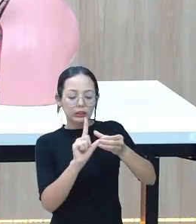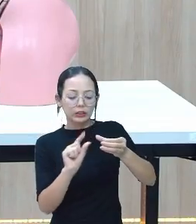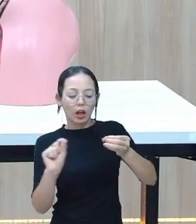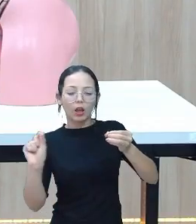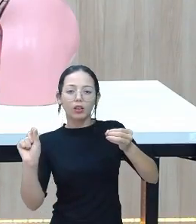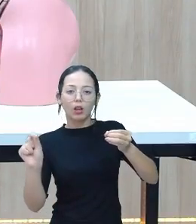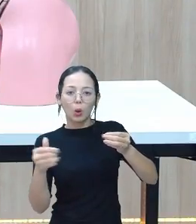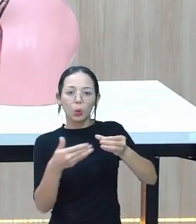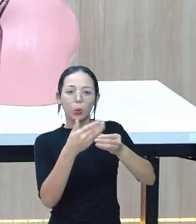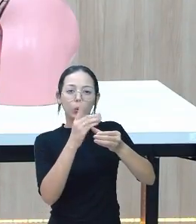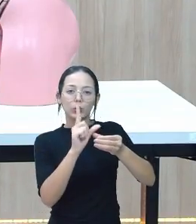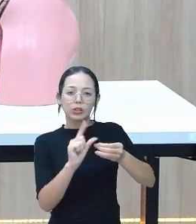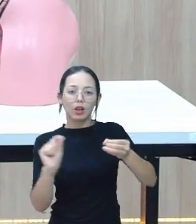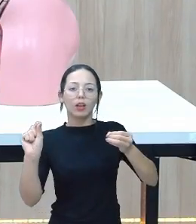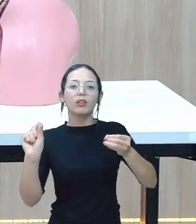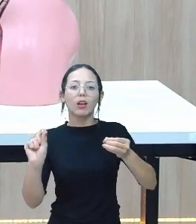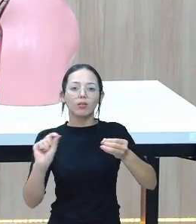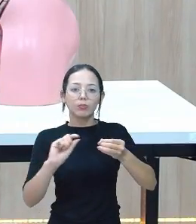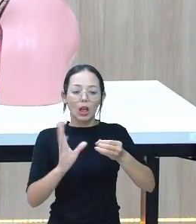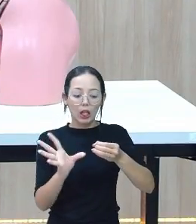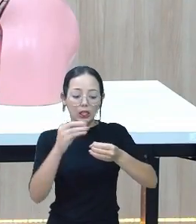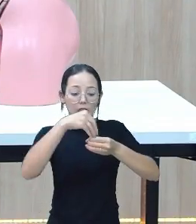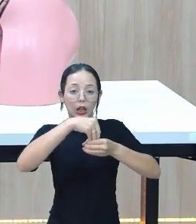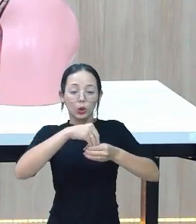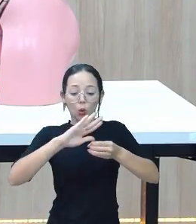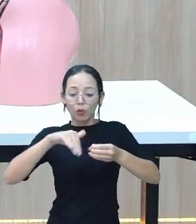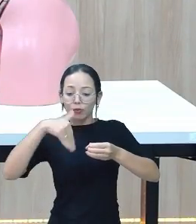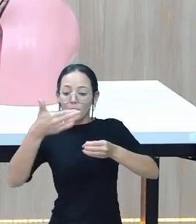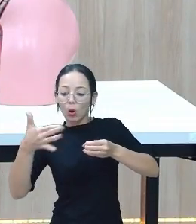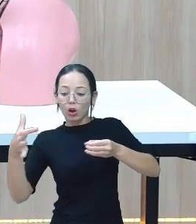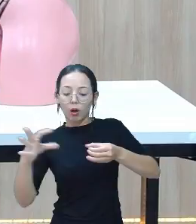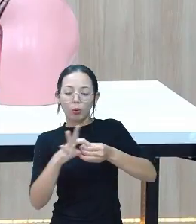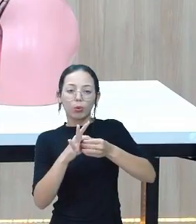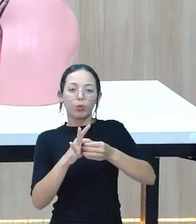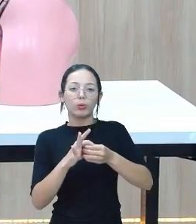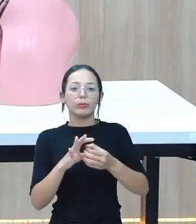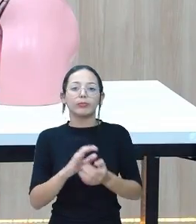meio intracelular com o meio extracelular.